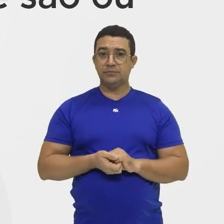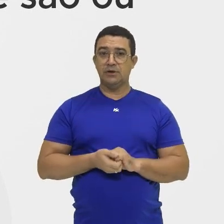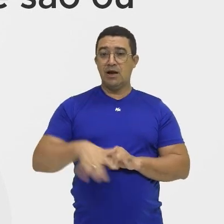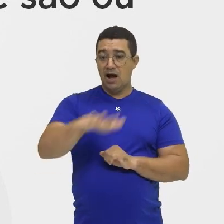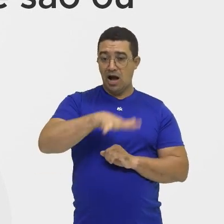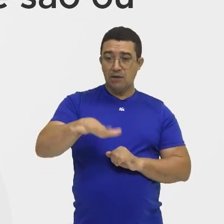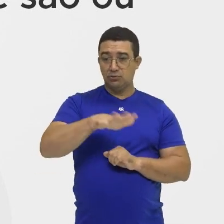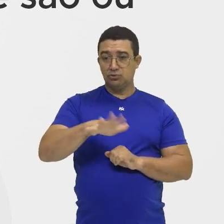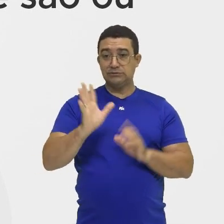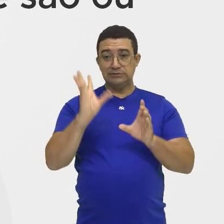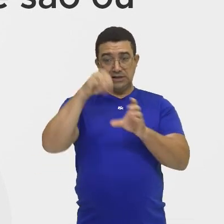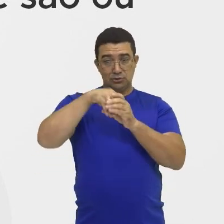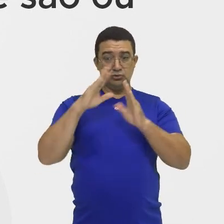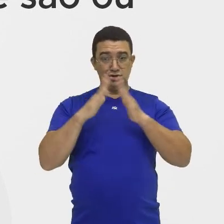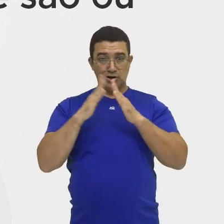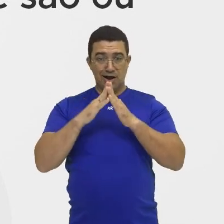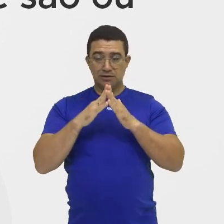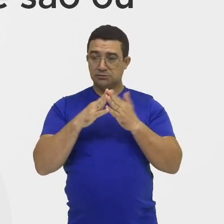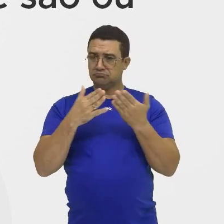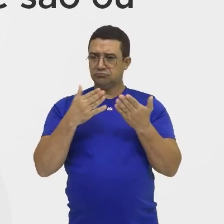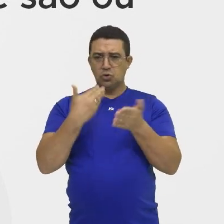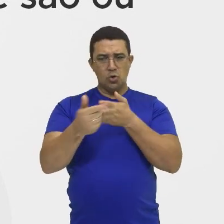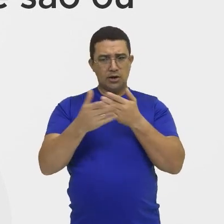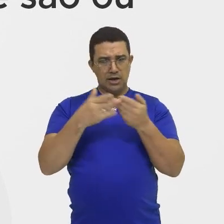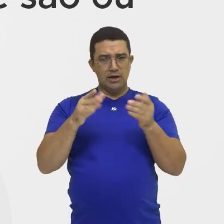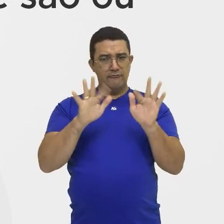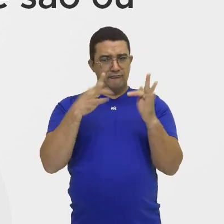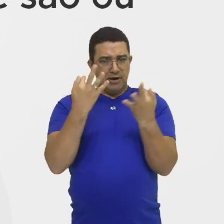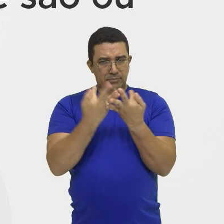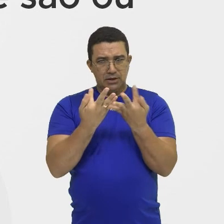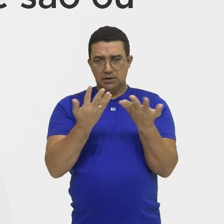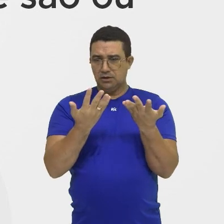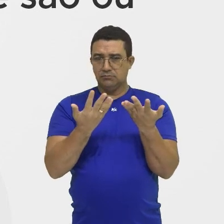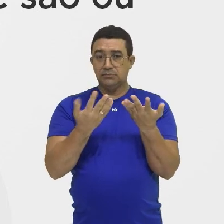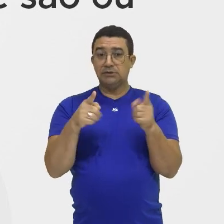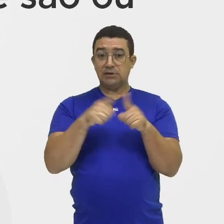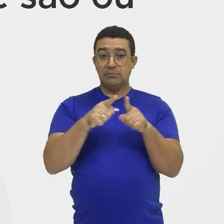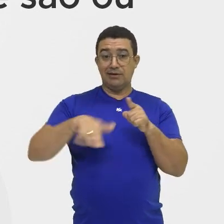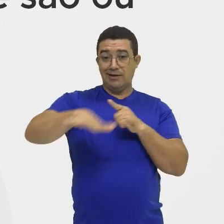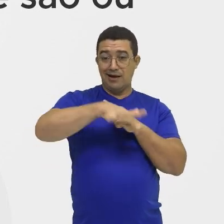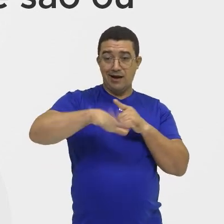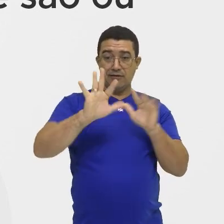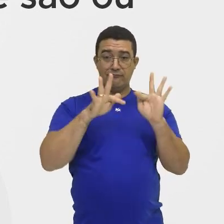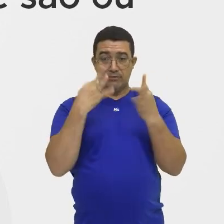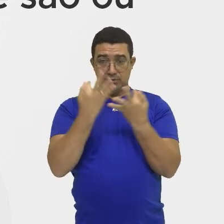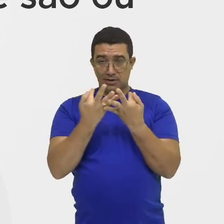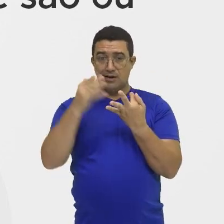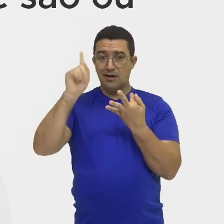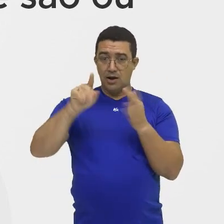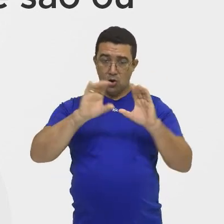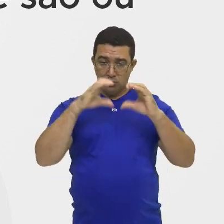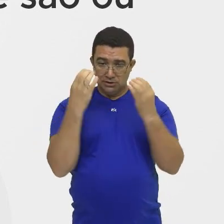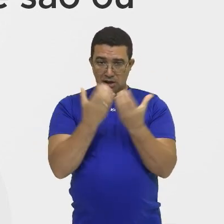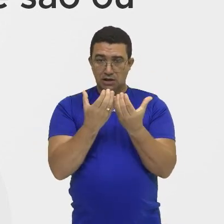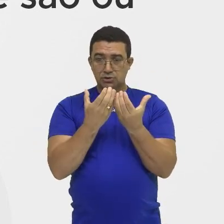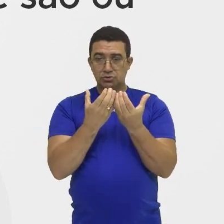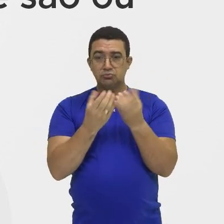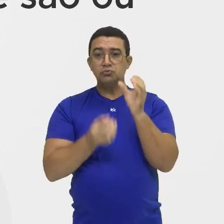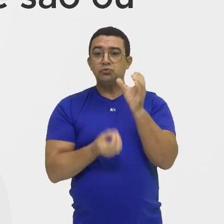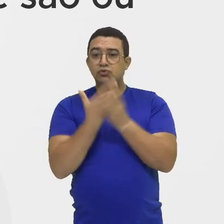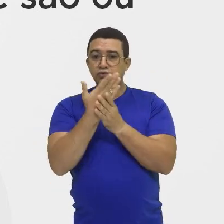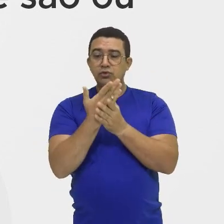pode acontecer dentro de casa, com parente ou não. E no âmbito da família, compreendida como comunidade formada